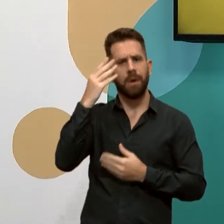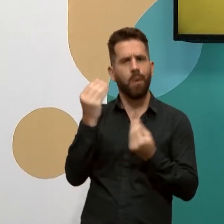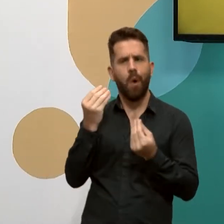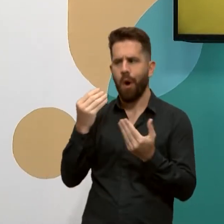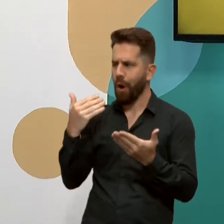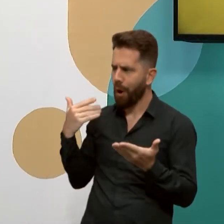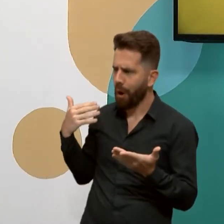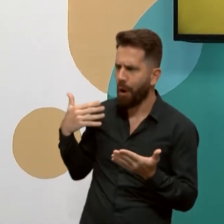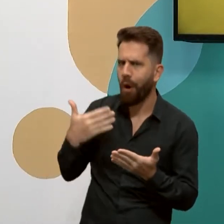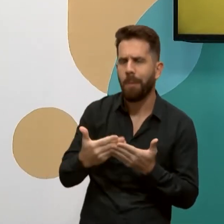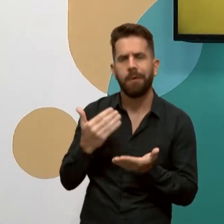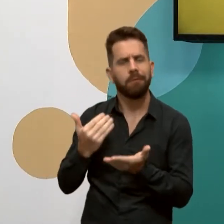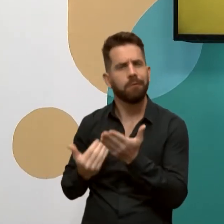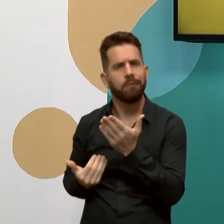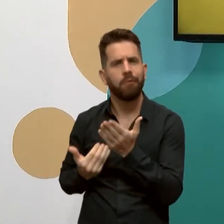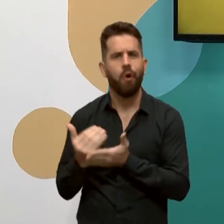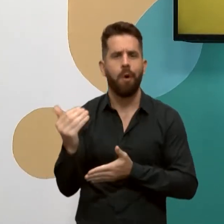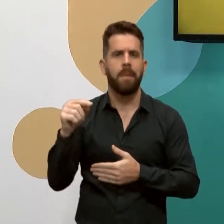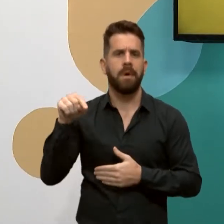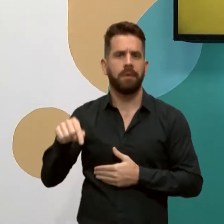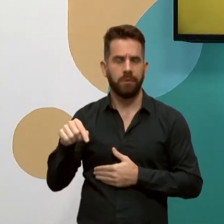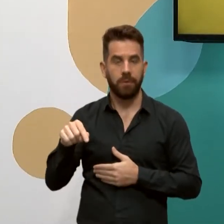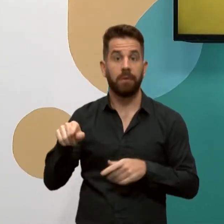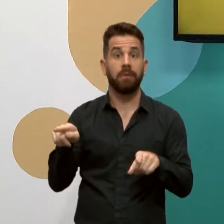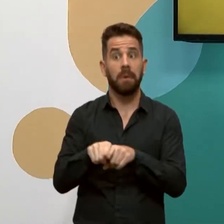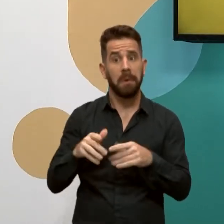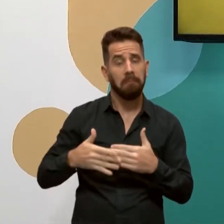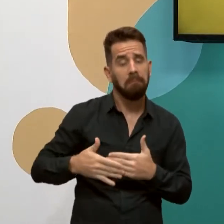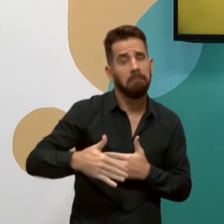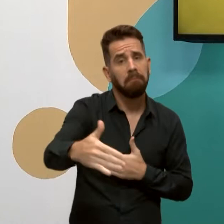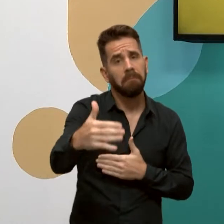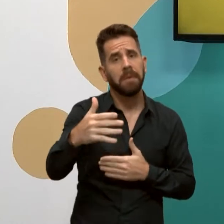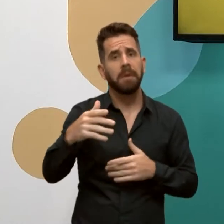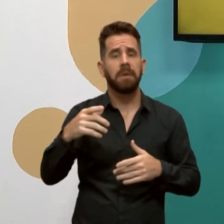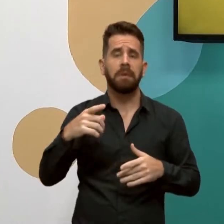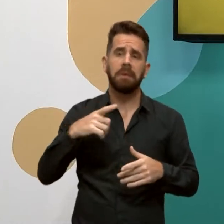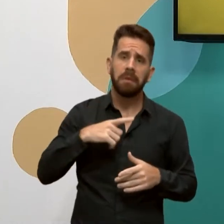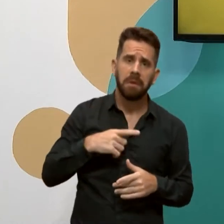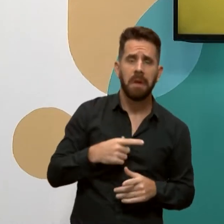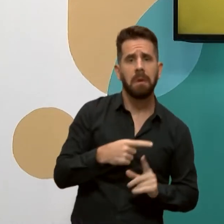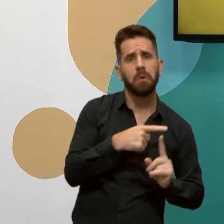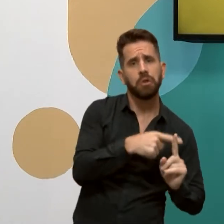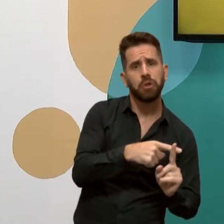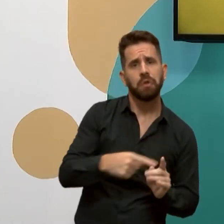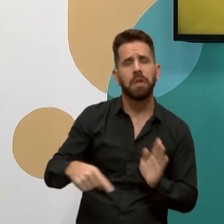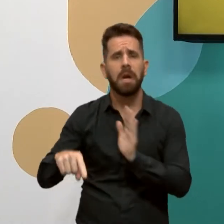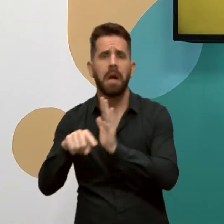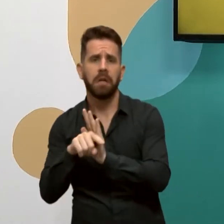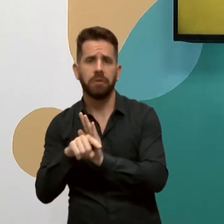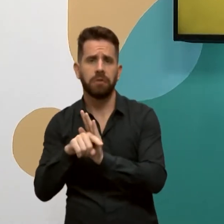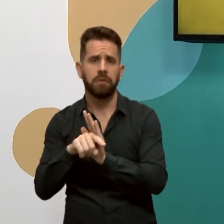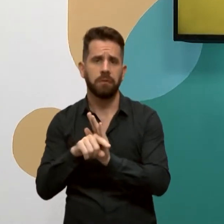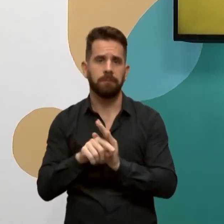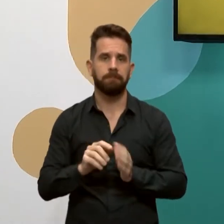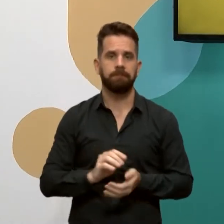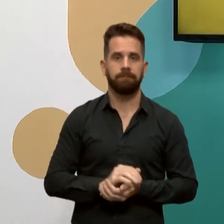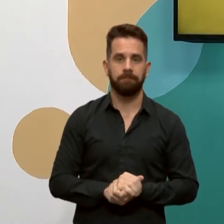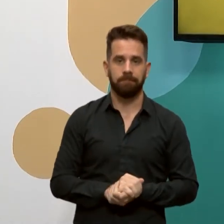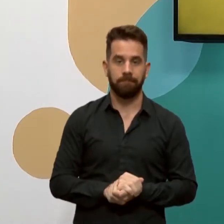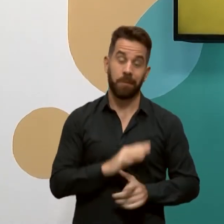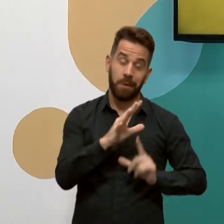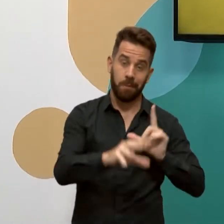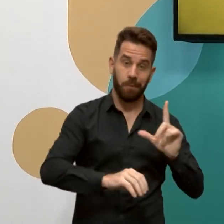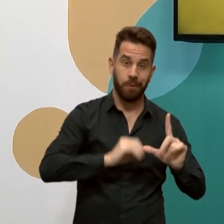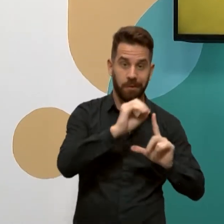tendência daqui para frente e pensar também se é sempre vantajoso, tanto para o cliente quanto para a empresa que oferece. O Mundo